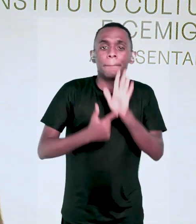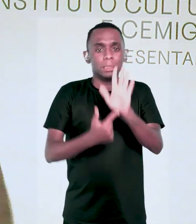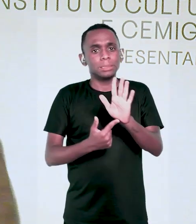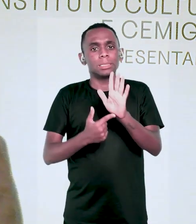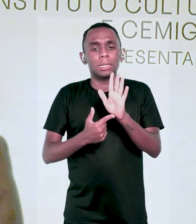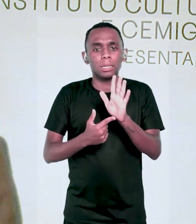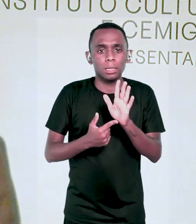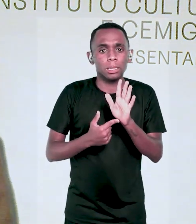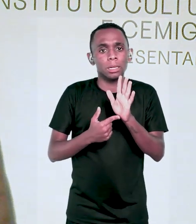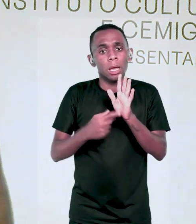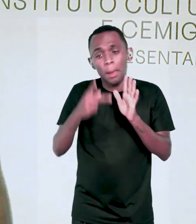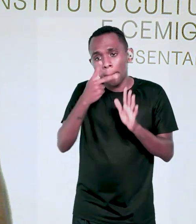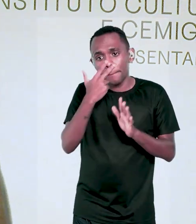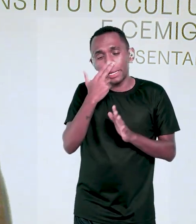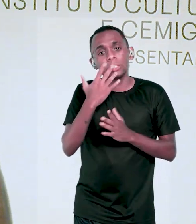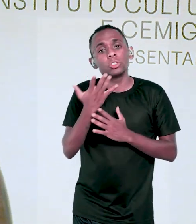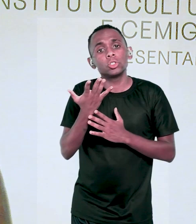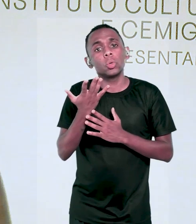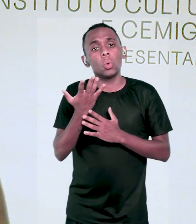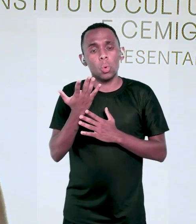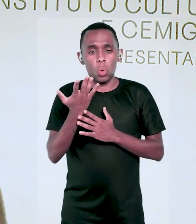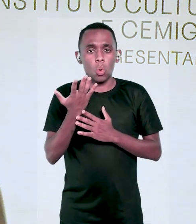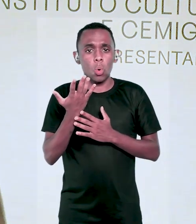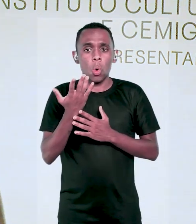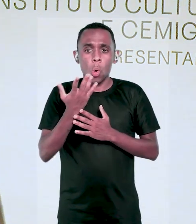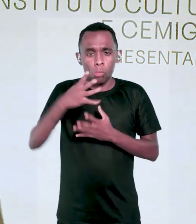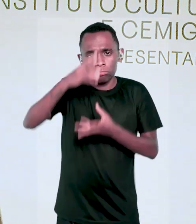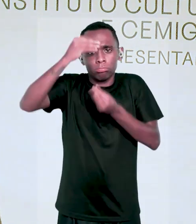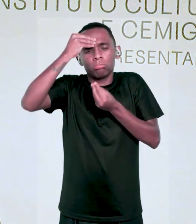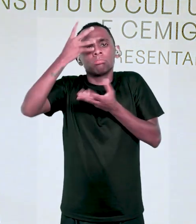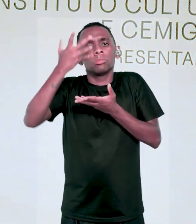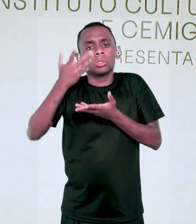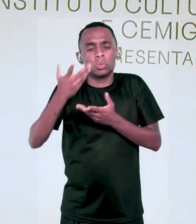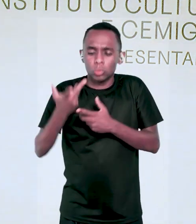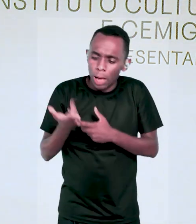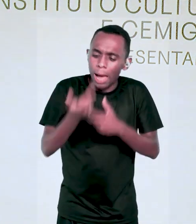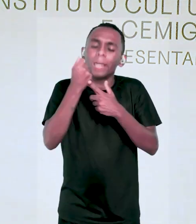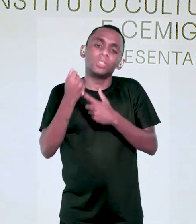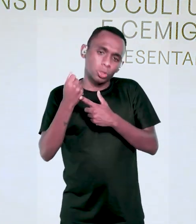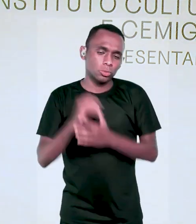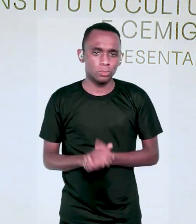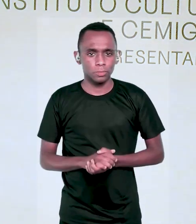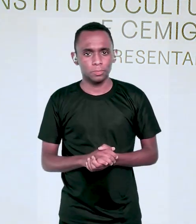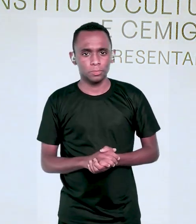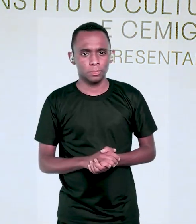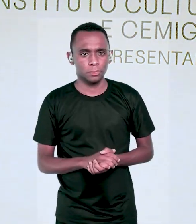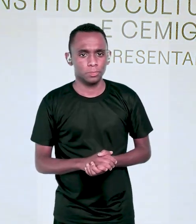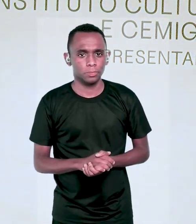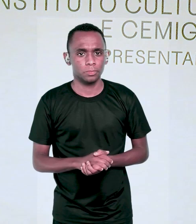eu acredito nos poderes da arte para nos destacar desse fluxo que nos arrasta para a